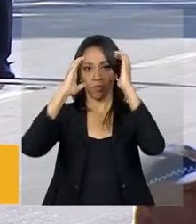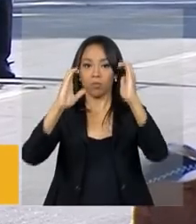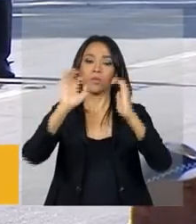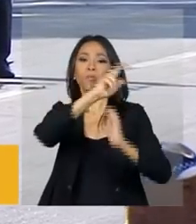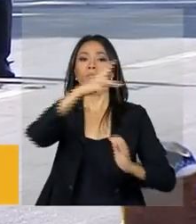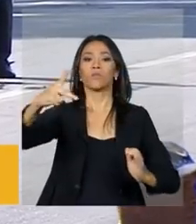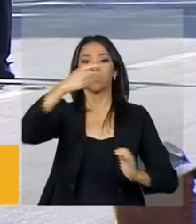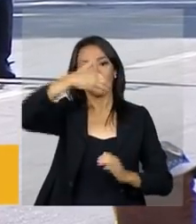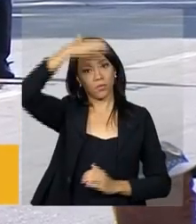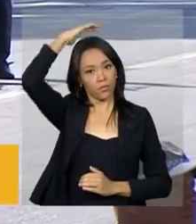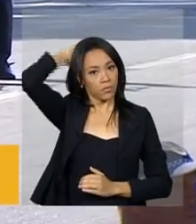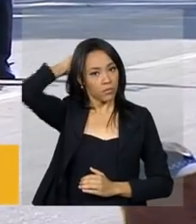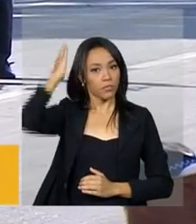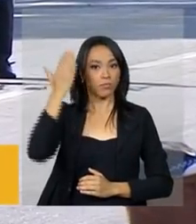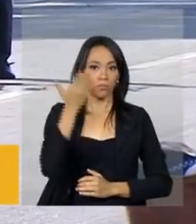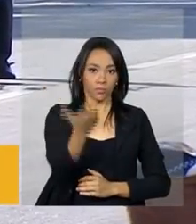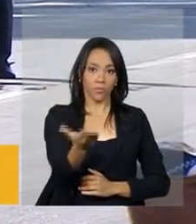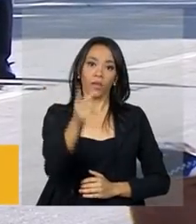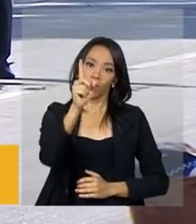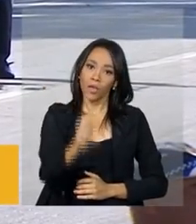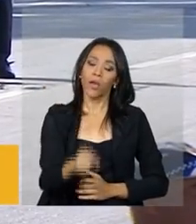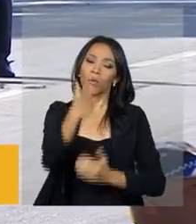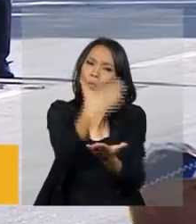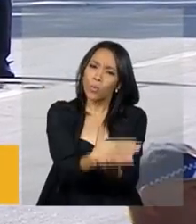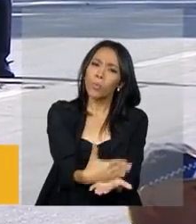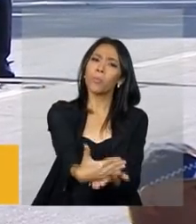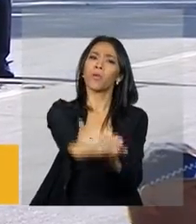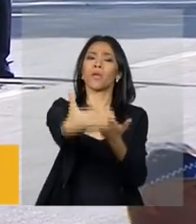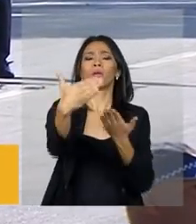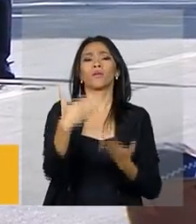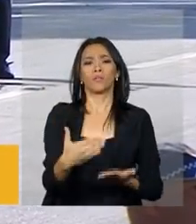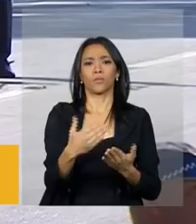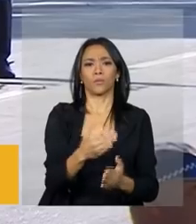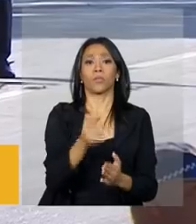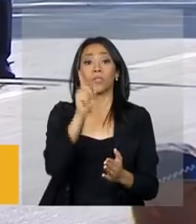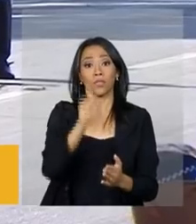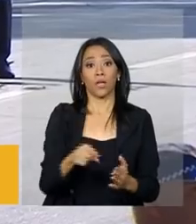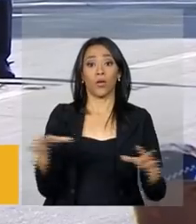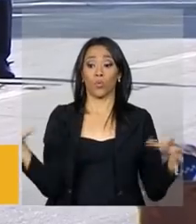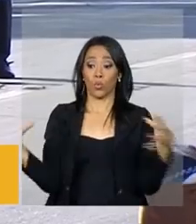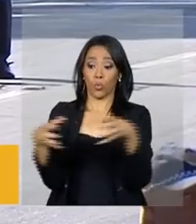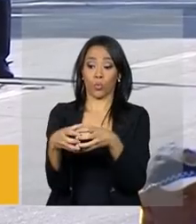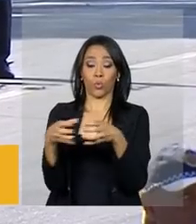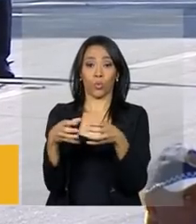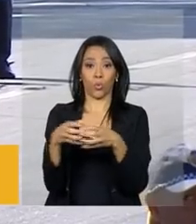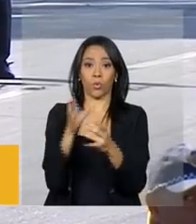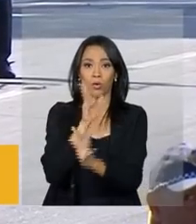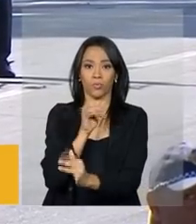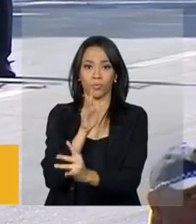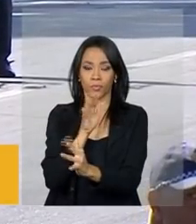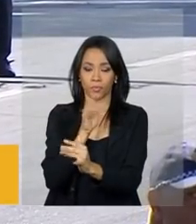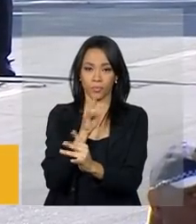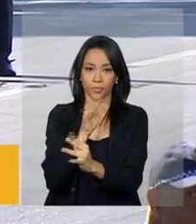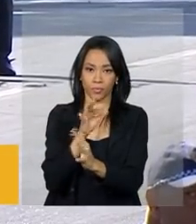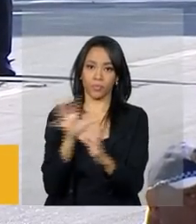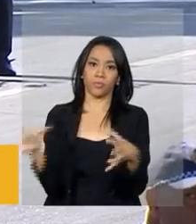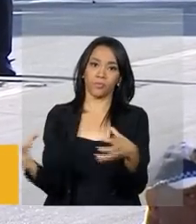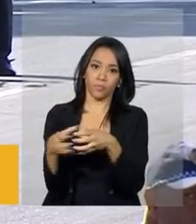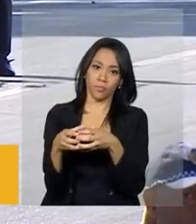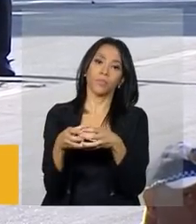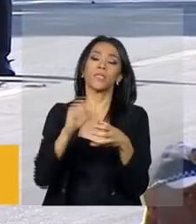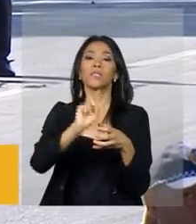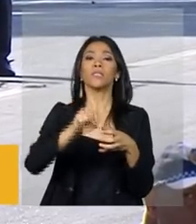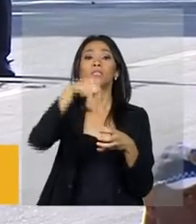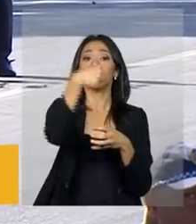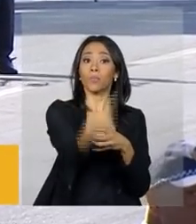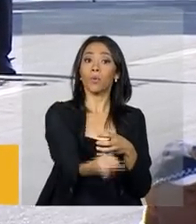é com a introdução da banda de clarins do 1º Regimento de Cavalaria de Guardas, na